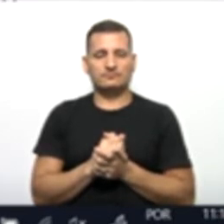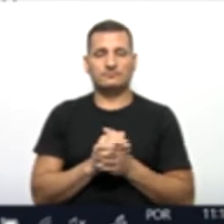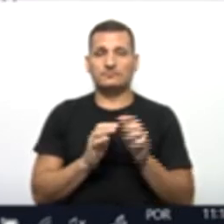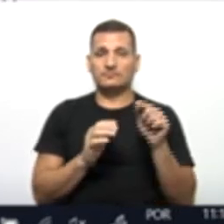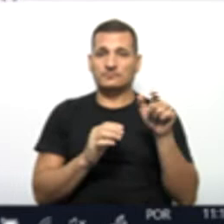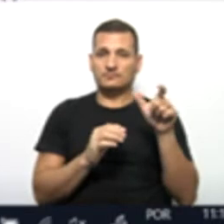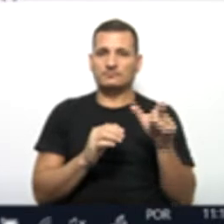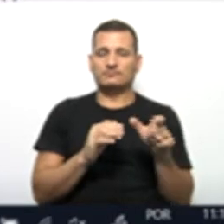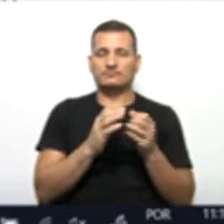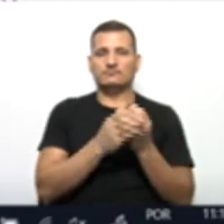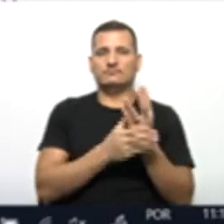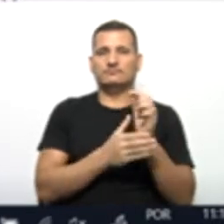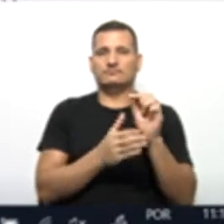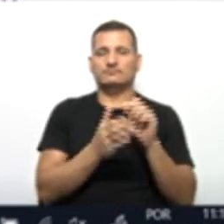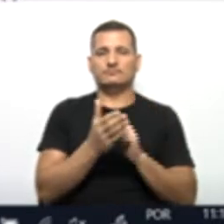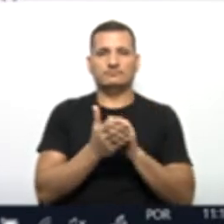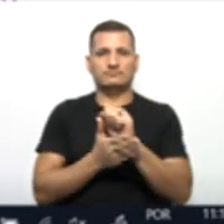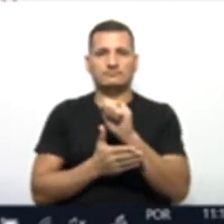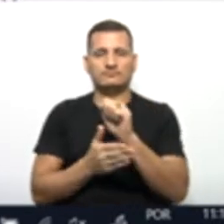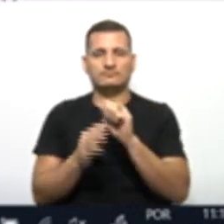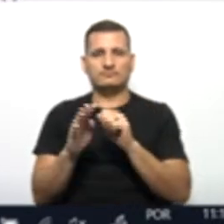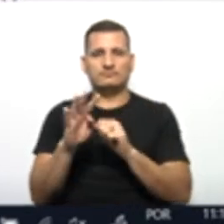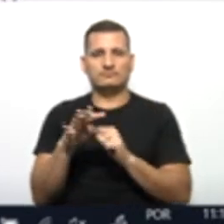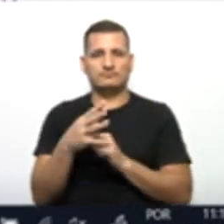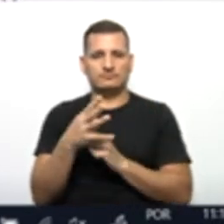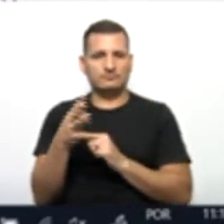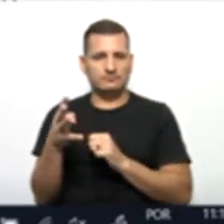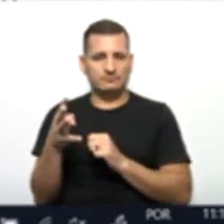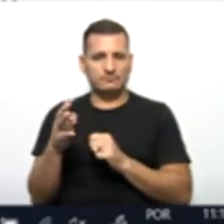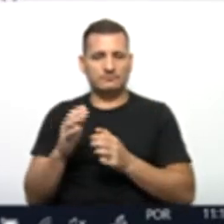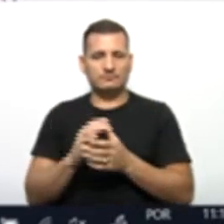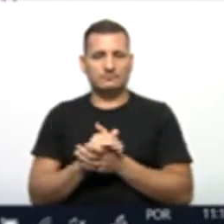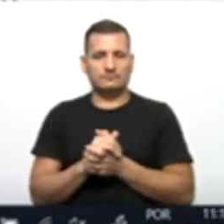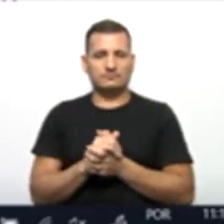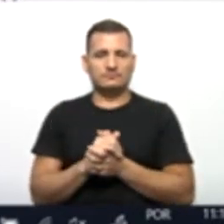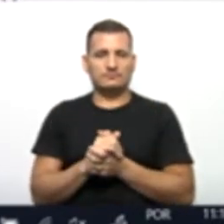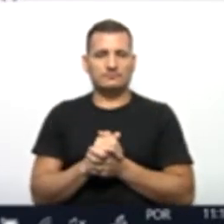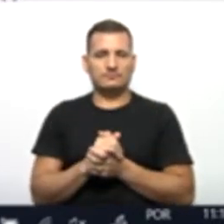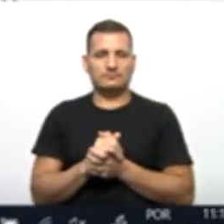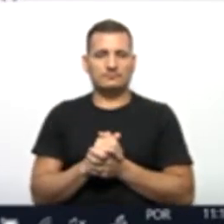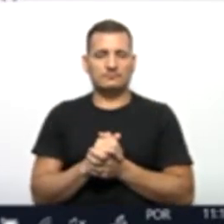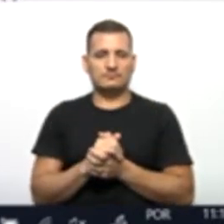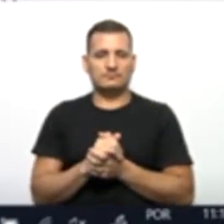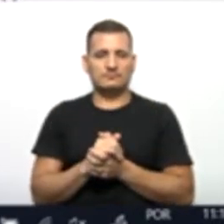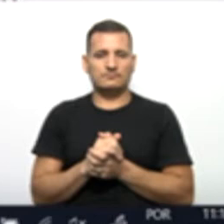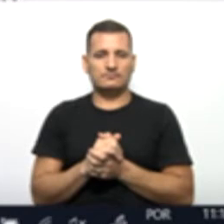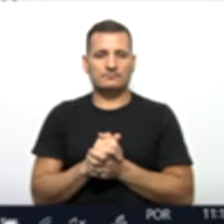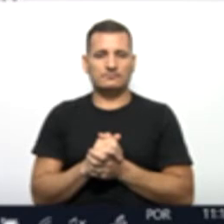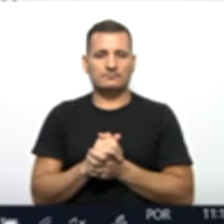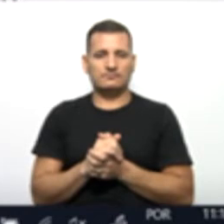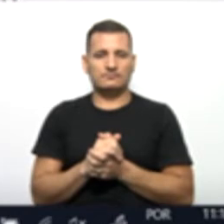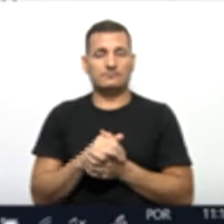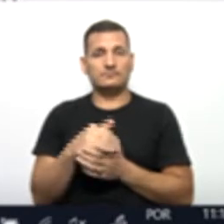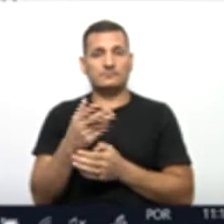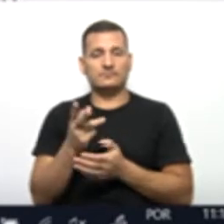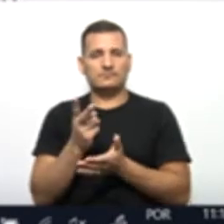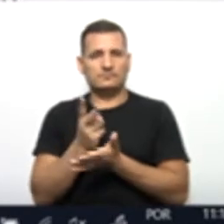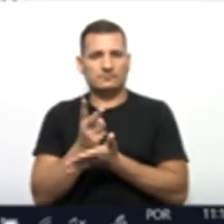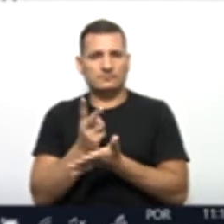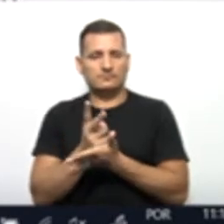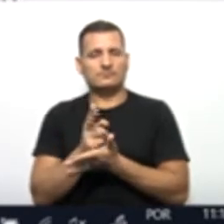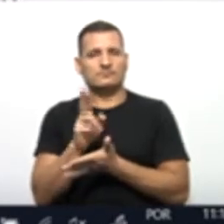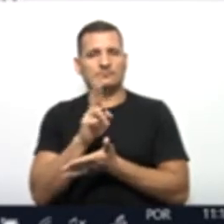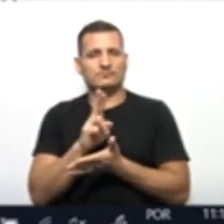a tabela com isso pessoal com isso então toda vez que nós utilizamos esse